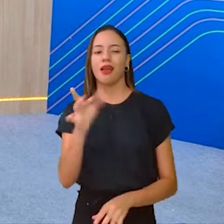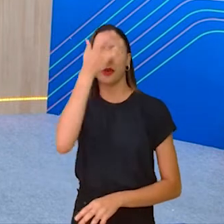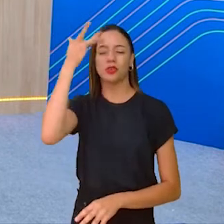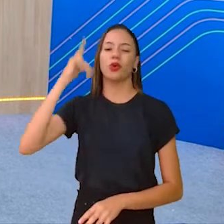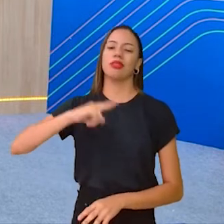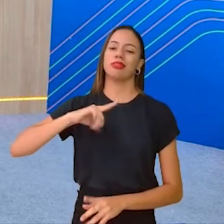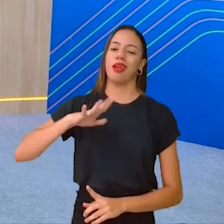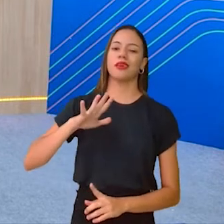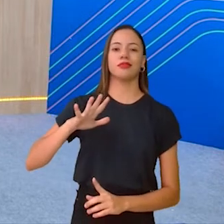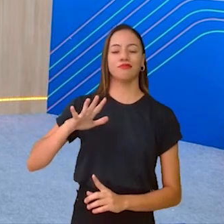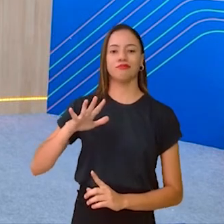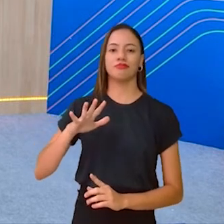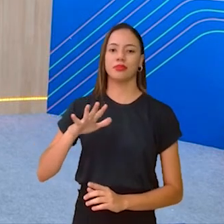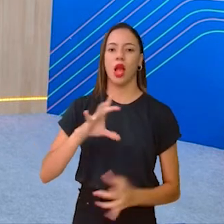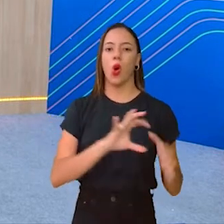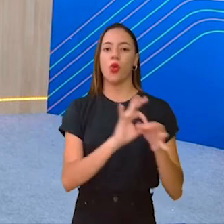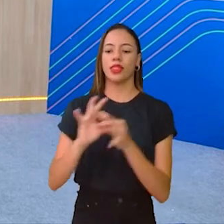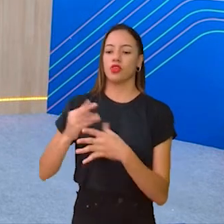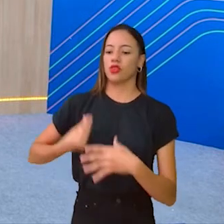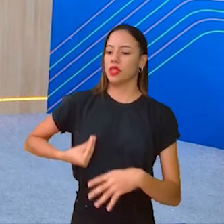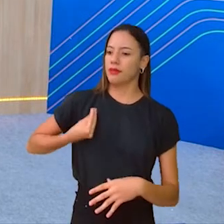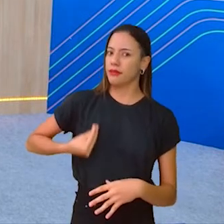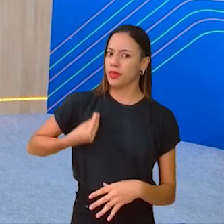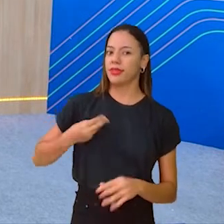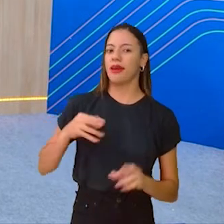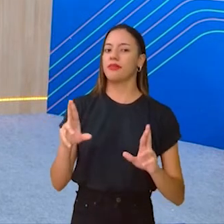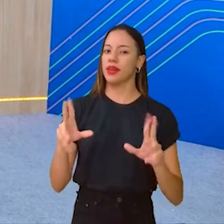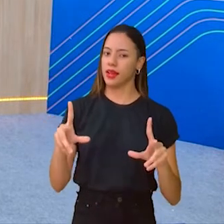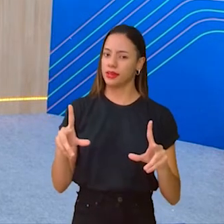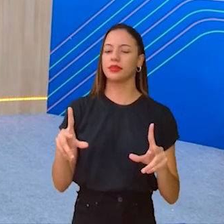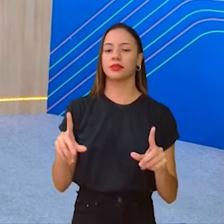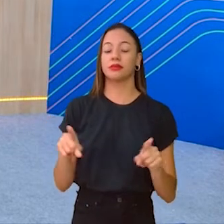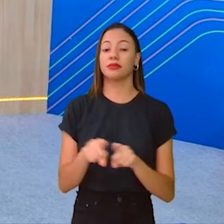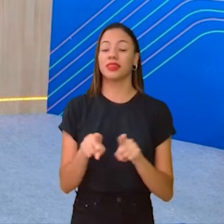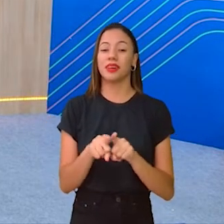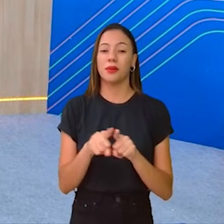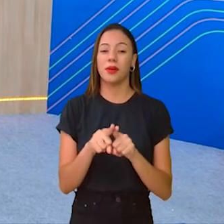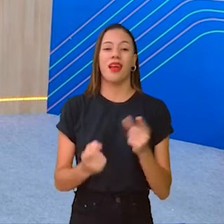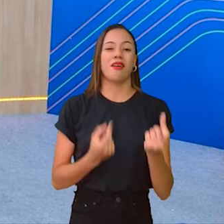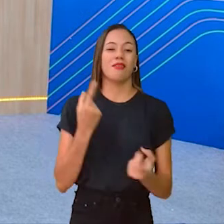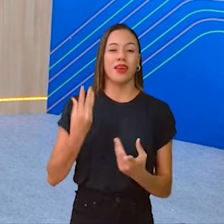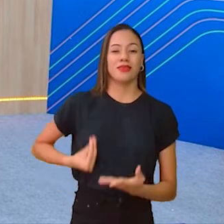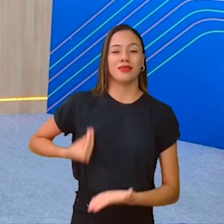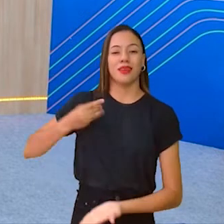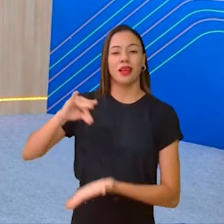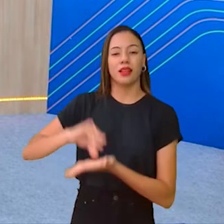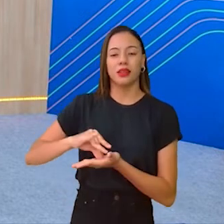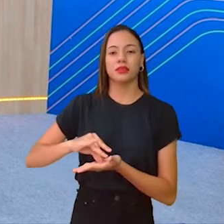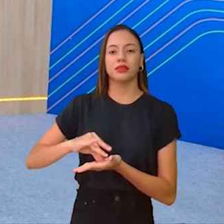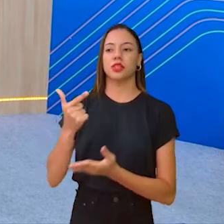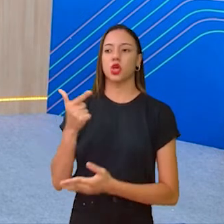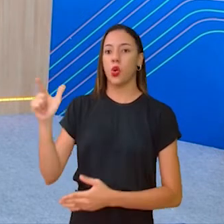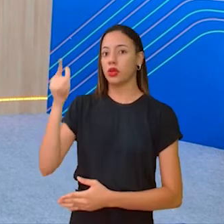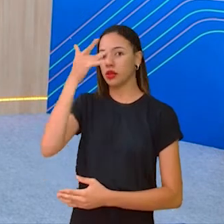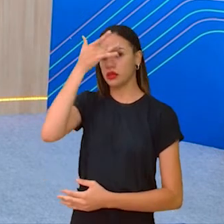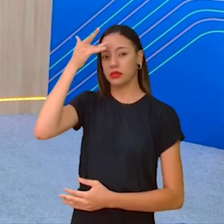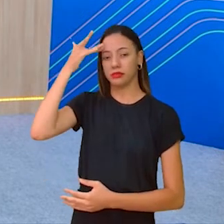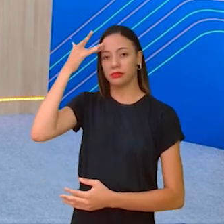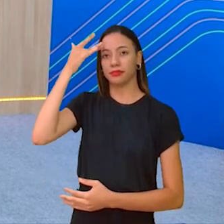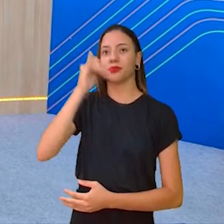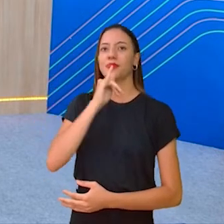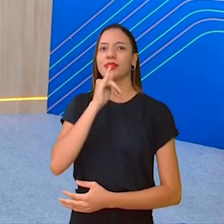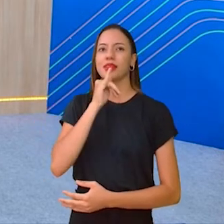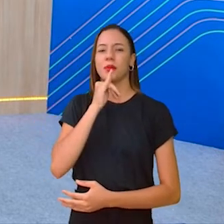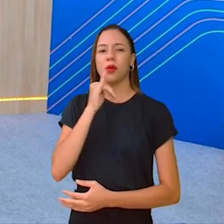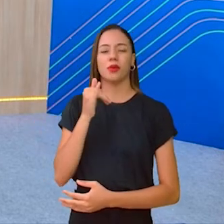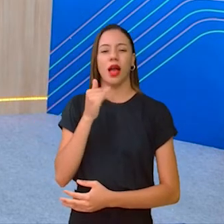sua realidade material. E muitas vezes a realidade, outras pessoas, achando que assim